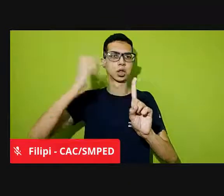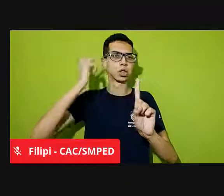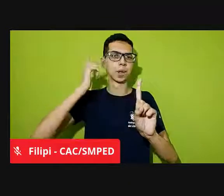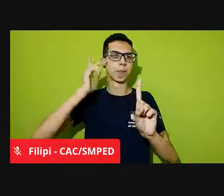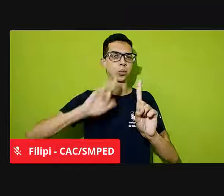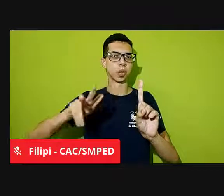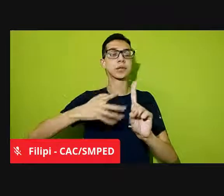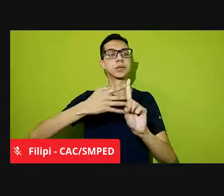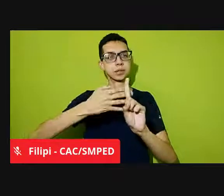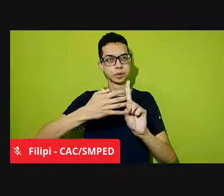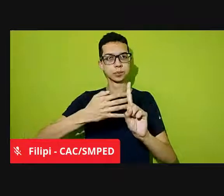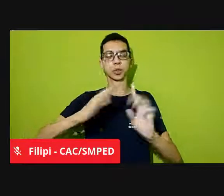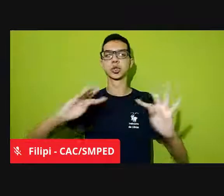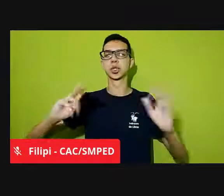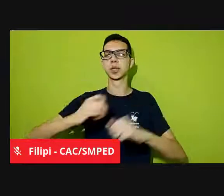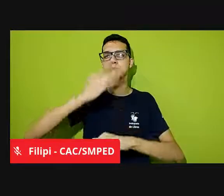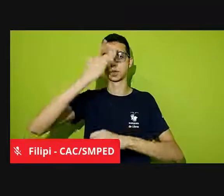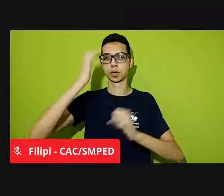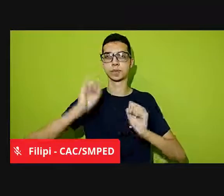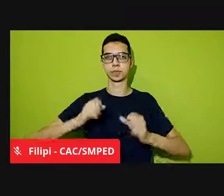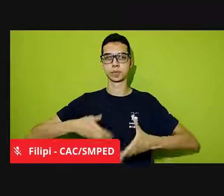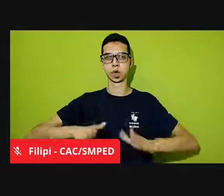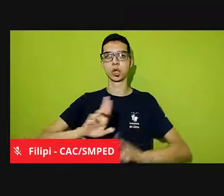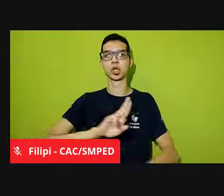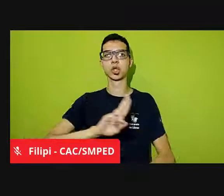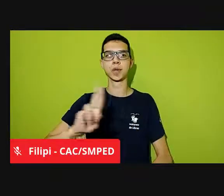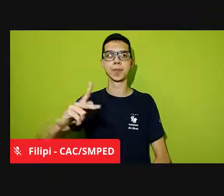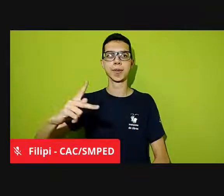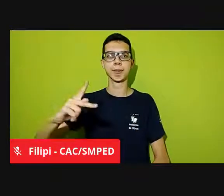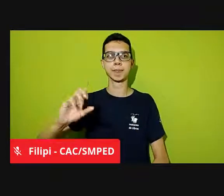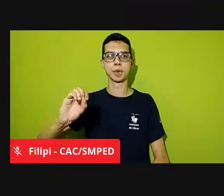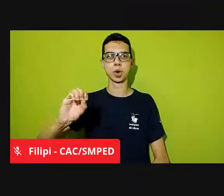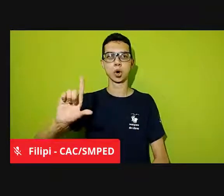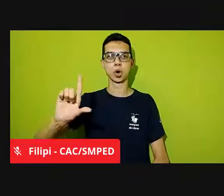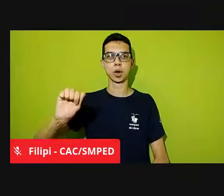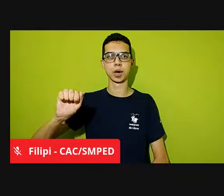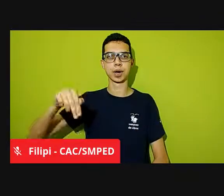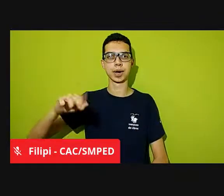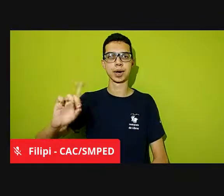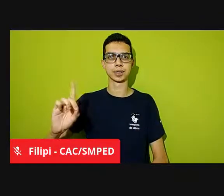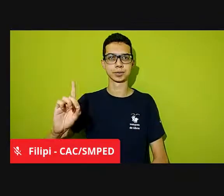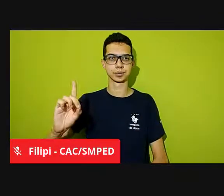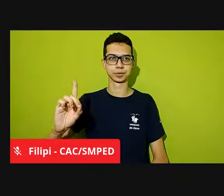pessoas podem nascer com ela, chamada Síndrome de Poland, né? Poland.